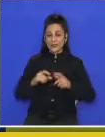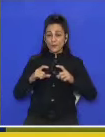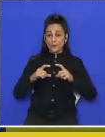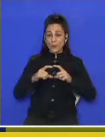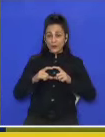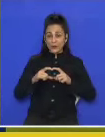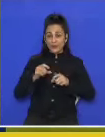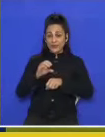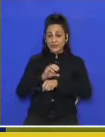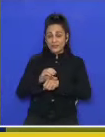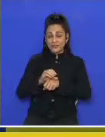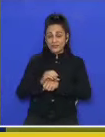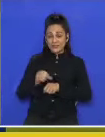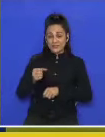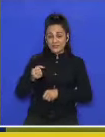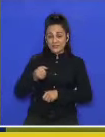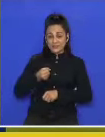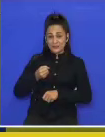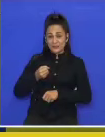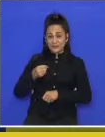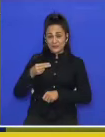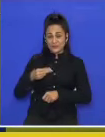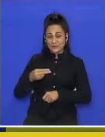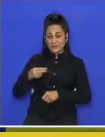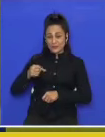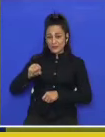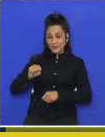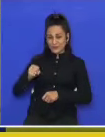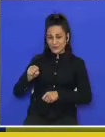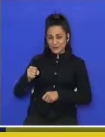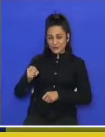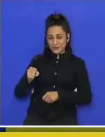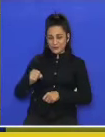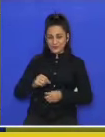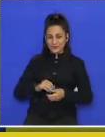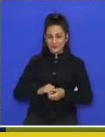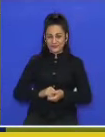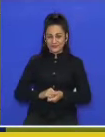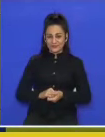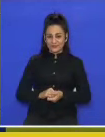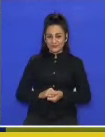Bola cinza, número 28. Cinza, 28.